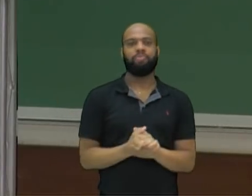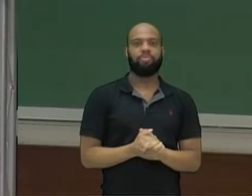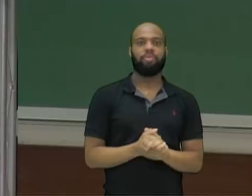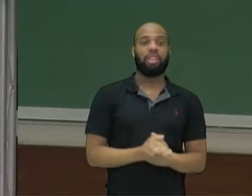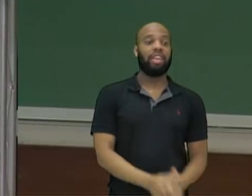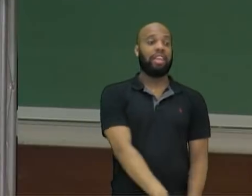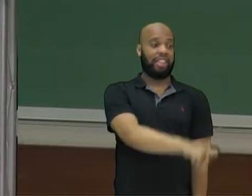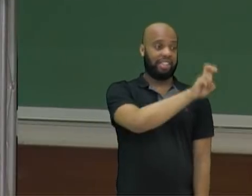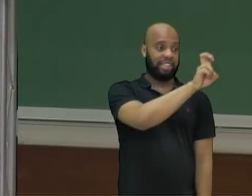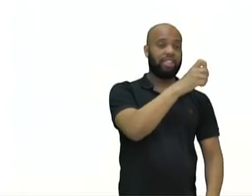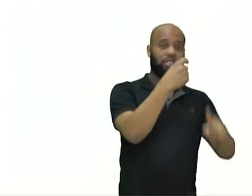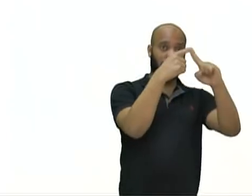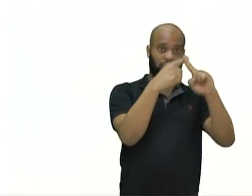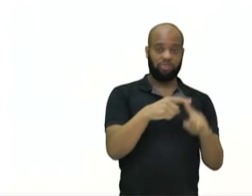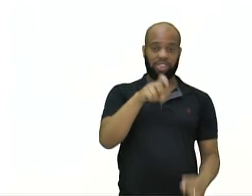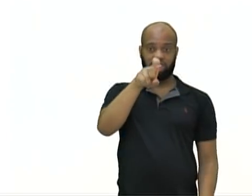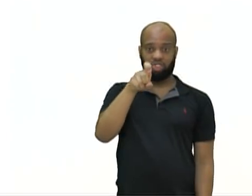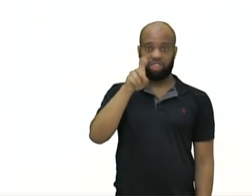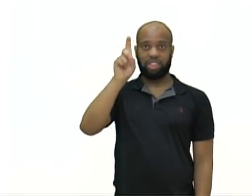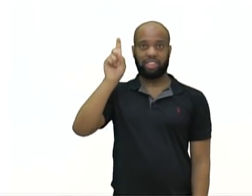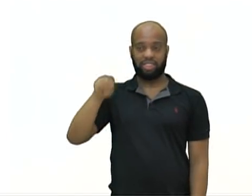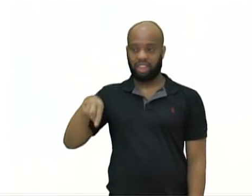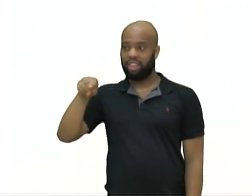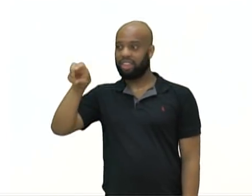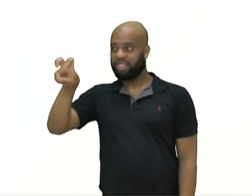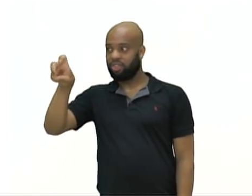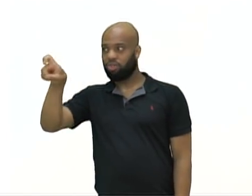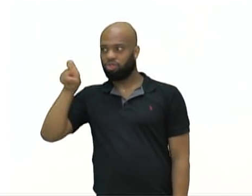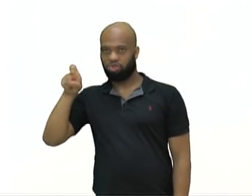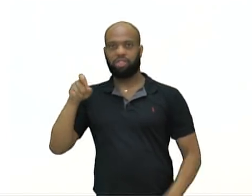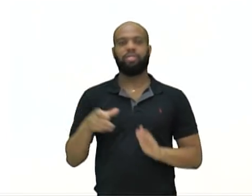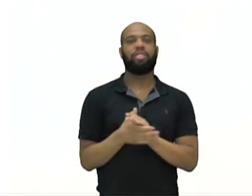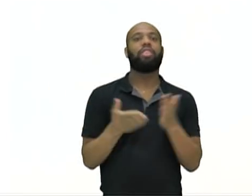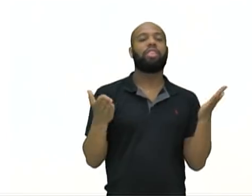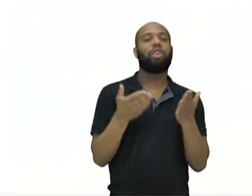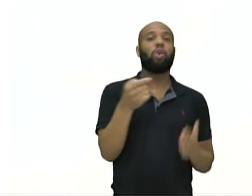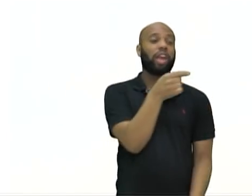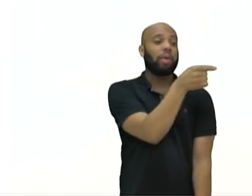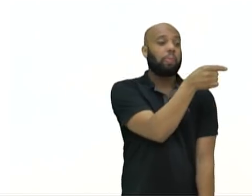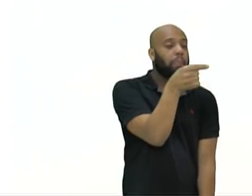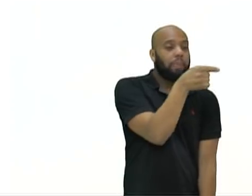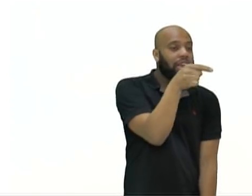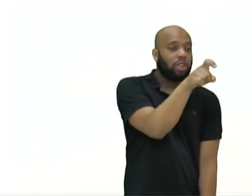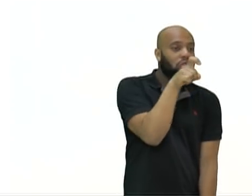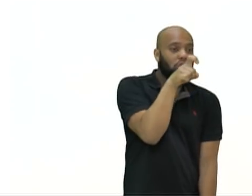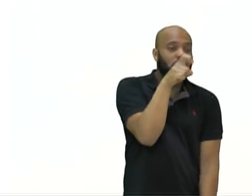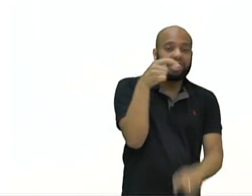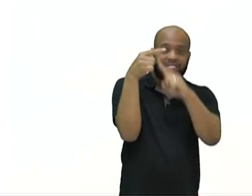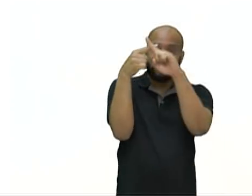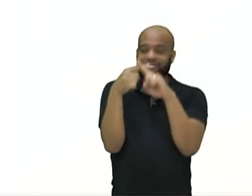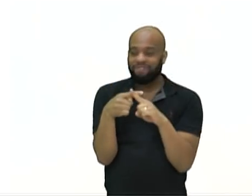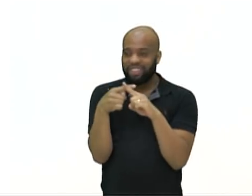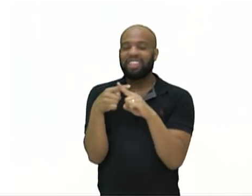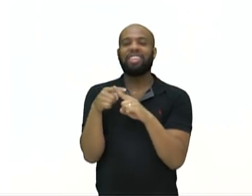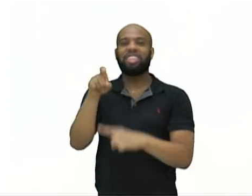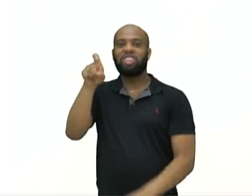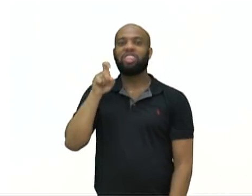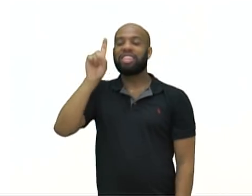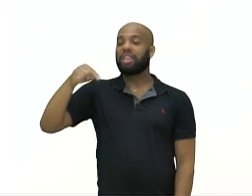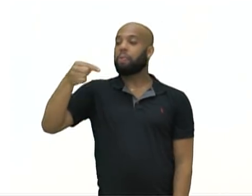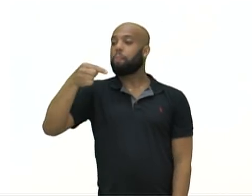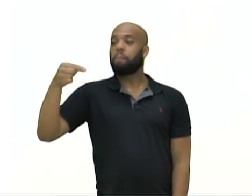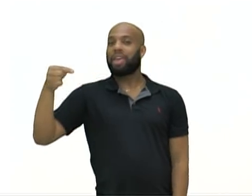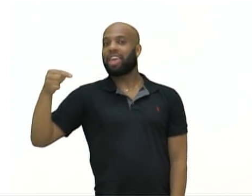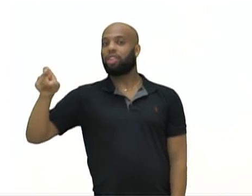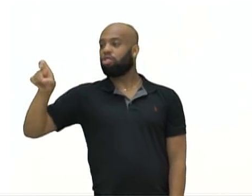x, 5x. Agora, menos x vezes x vai ficar menos x